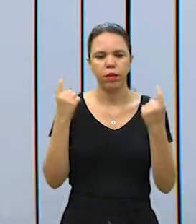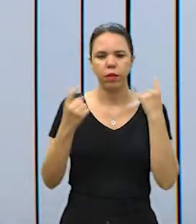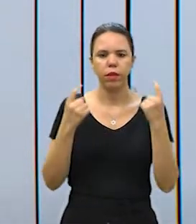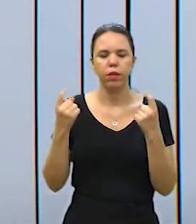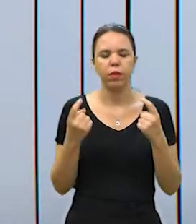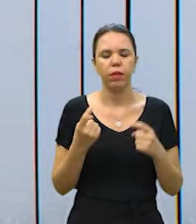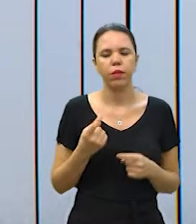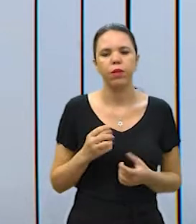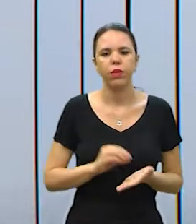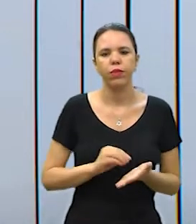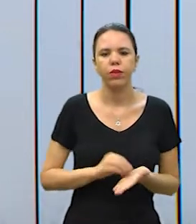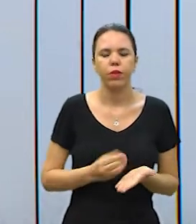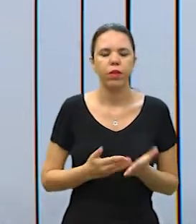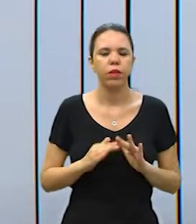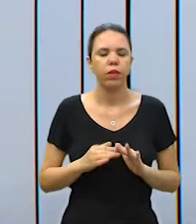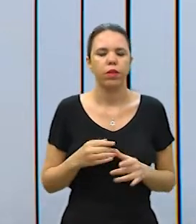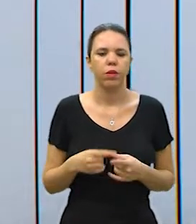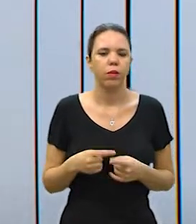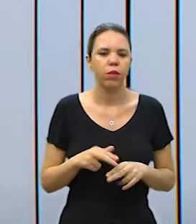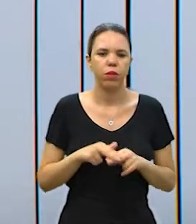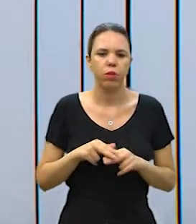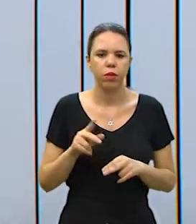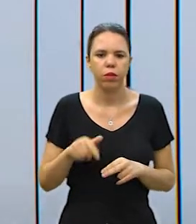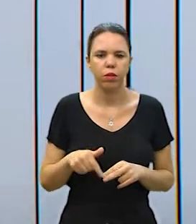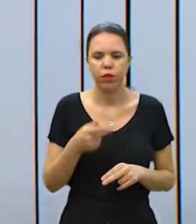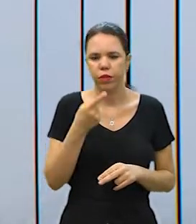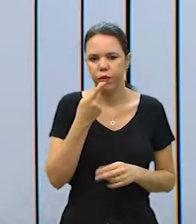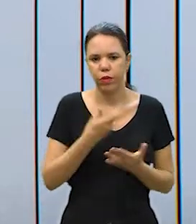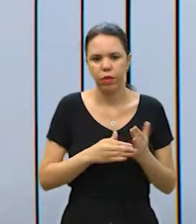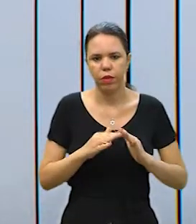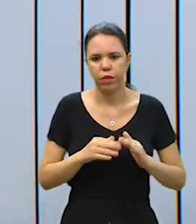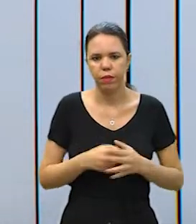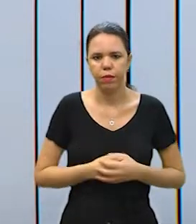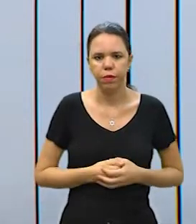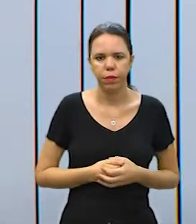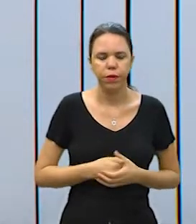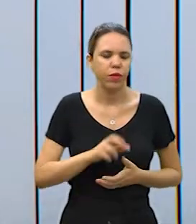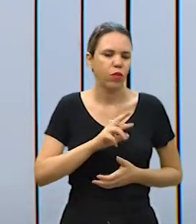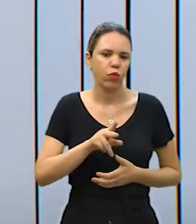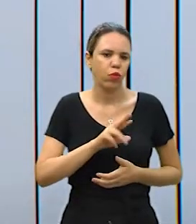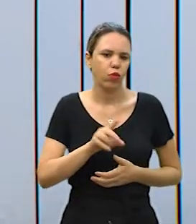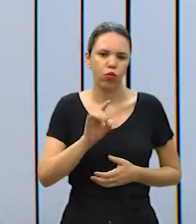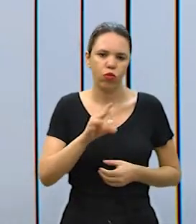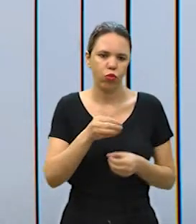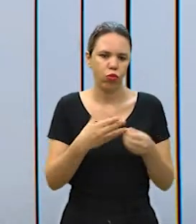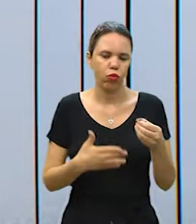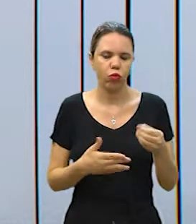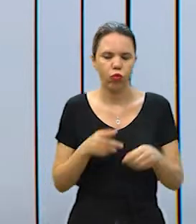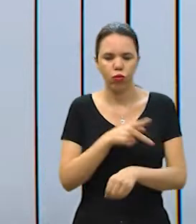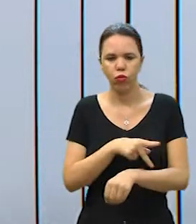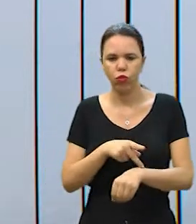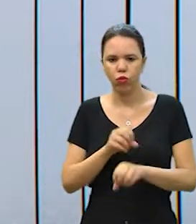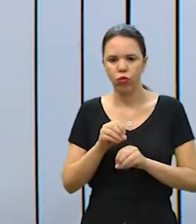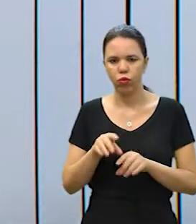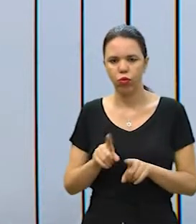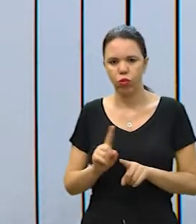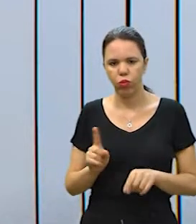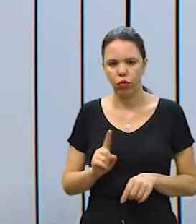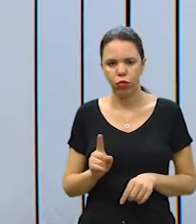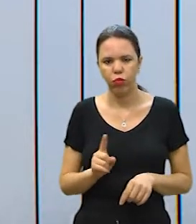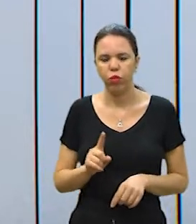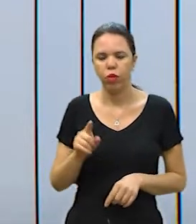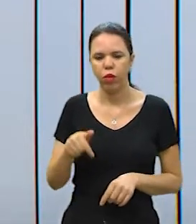preocupava muito a falta da escola por conta disso, porque eu falo que a escola ela não é só conteudista, pedagógica,